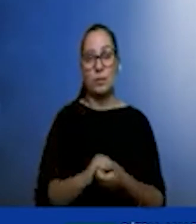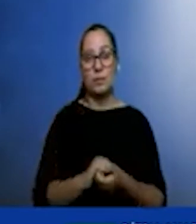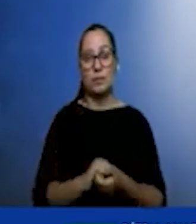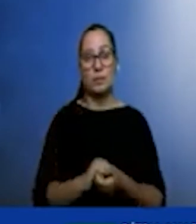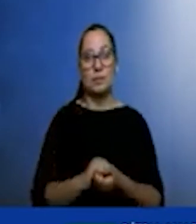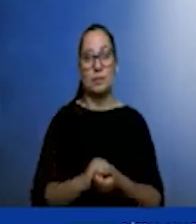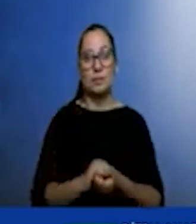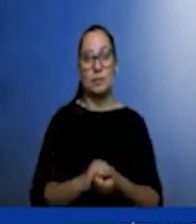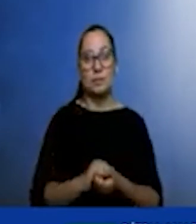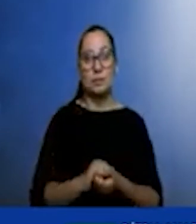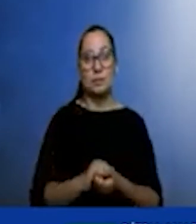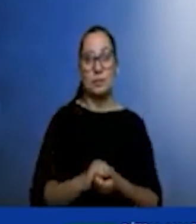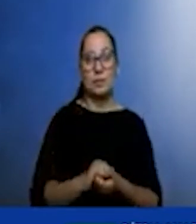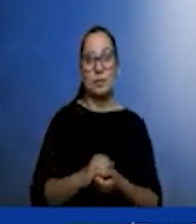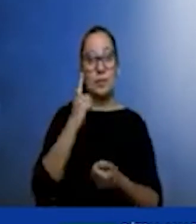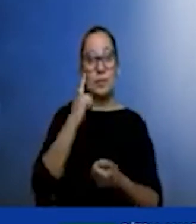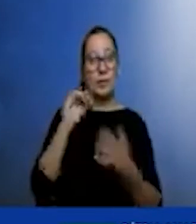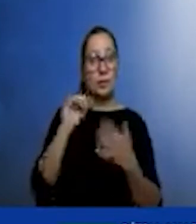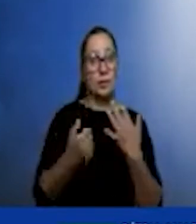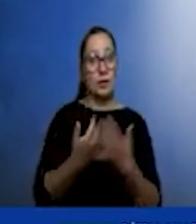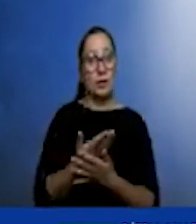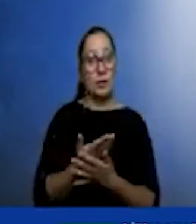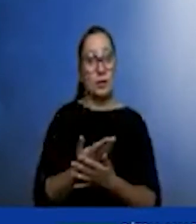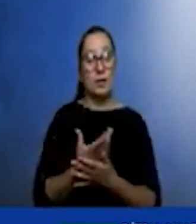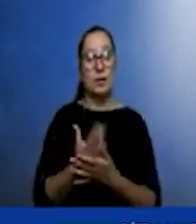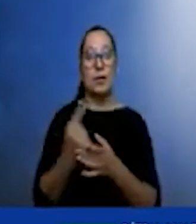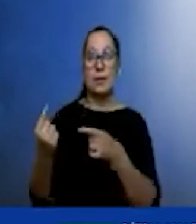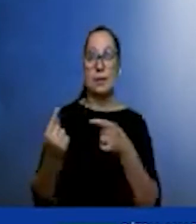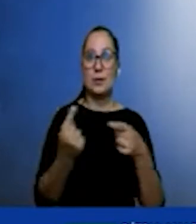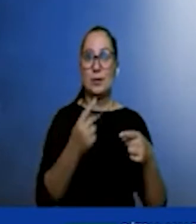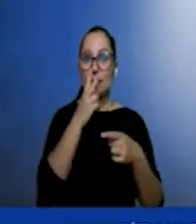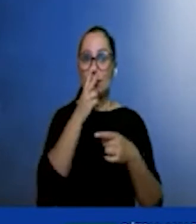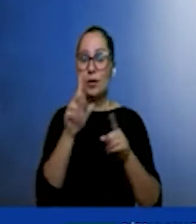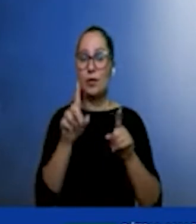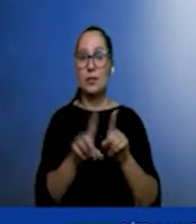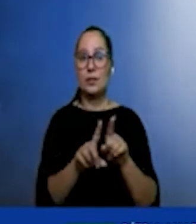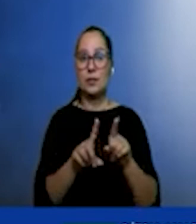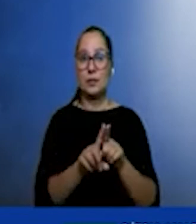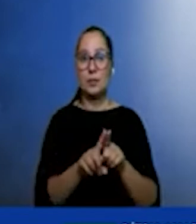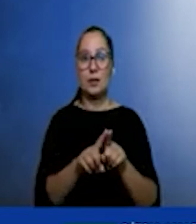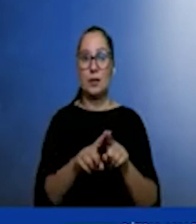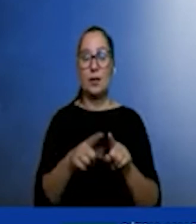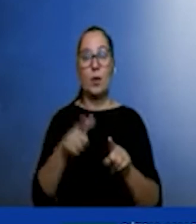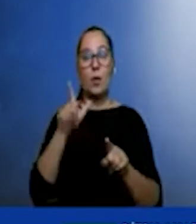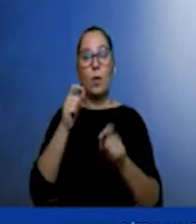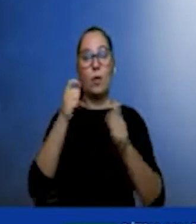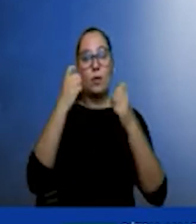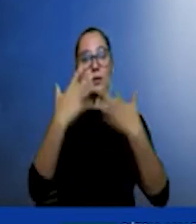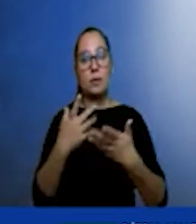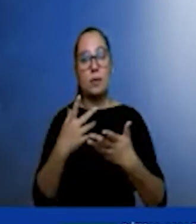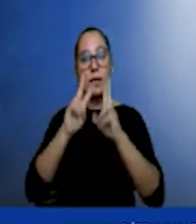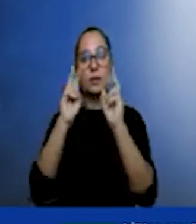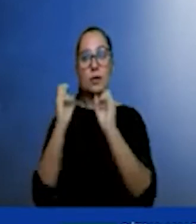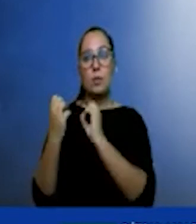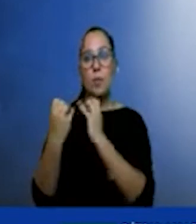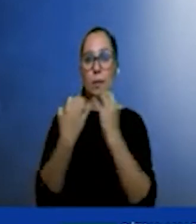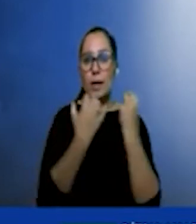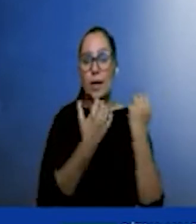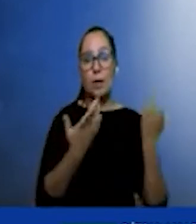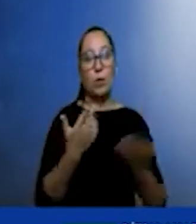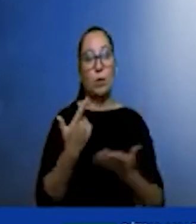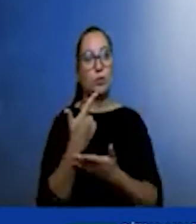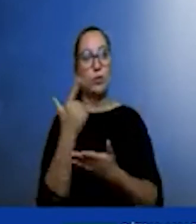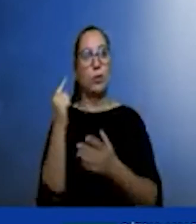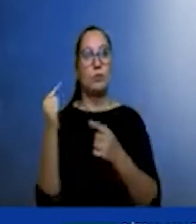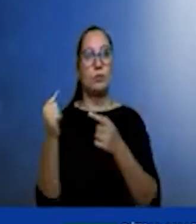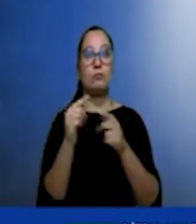pensando em oportunidade. E grandes discussões, né, Paulo? A gente falou ontem sobre o milho, agora trazendo já outros pontos. Por isso que eu acho que o assunto de transição energética